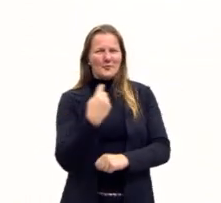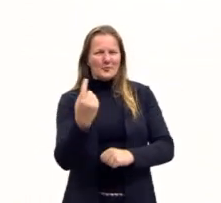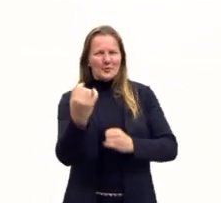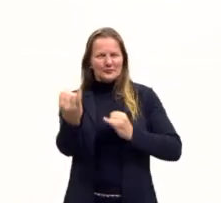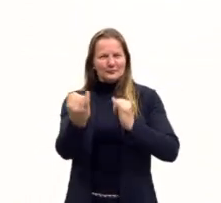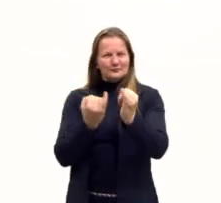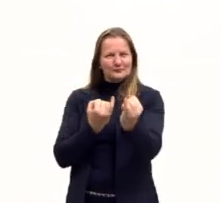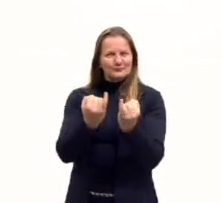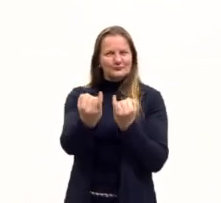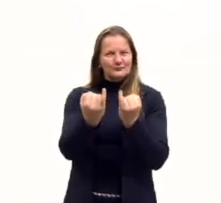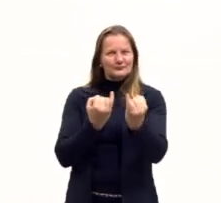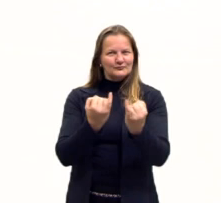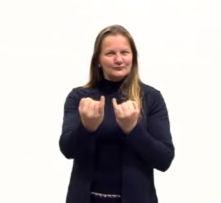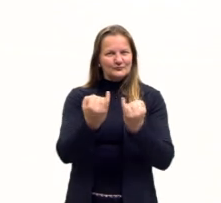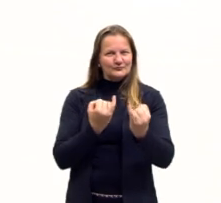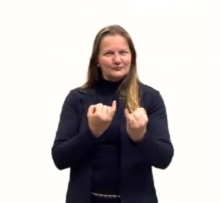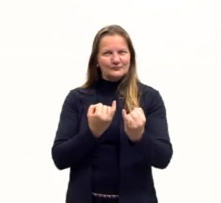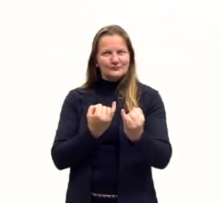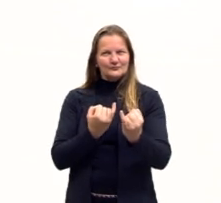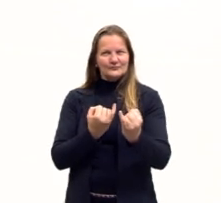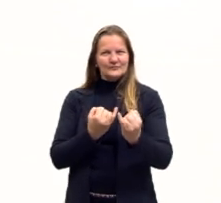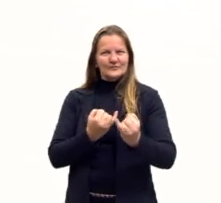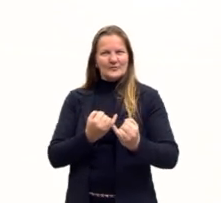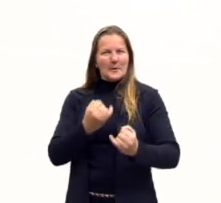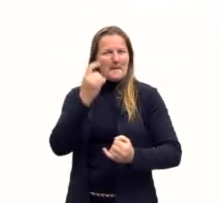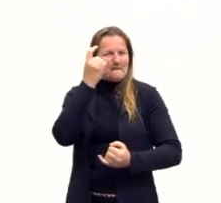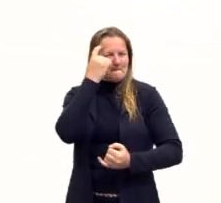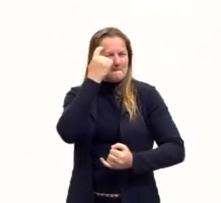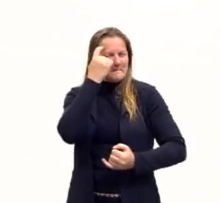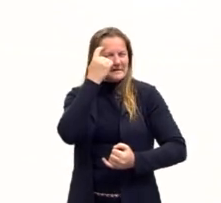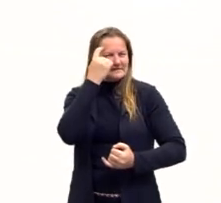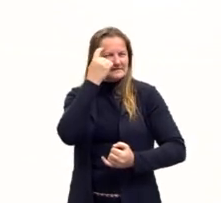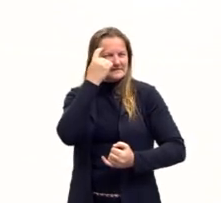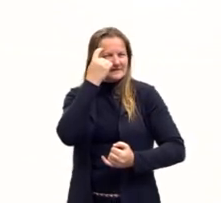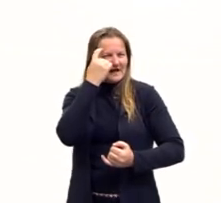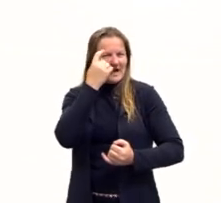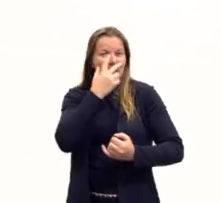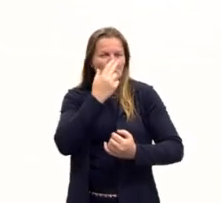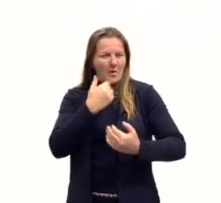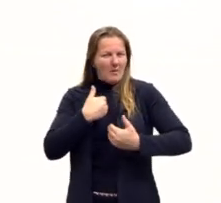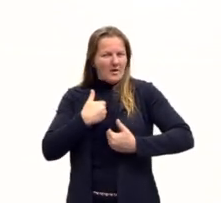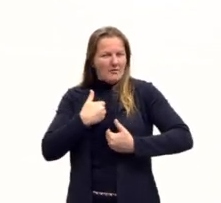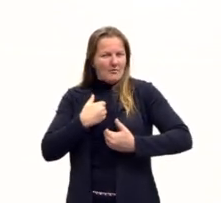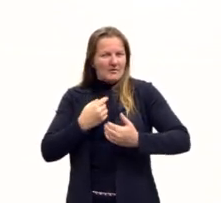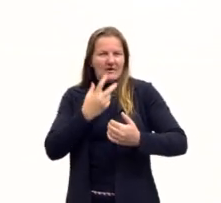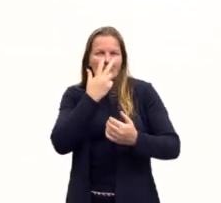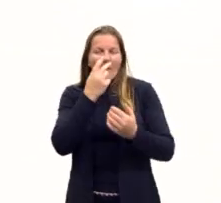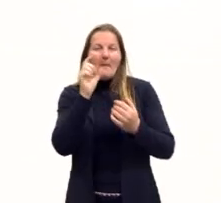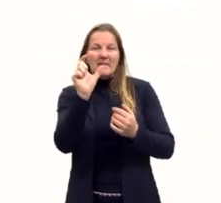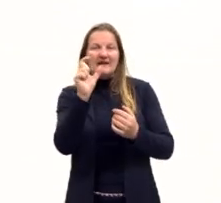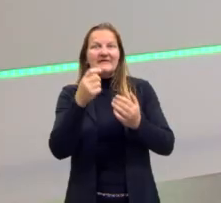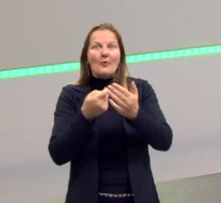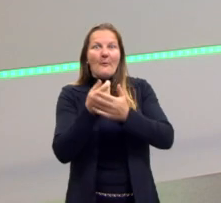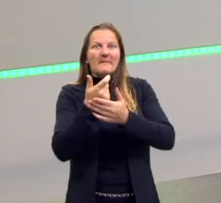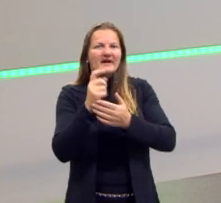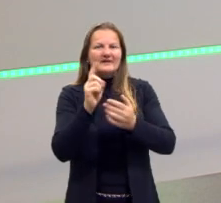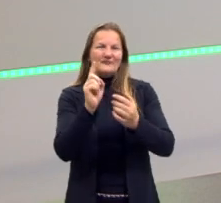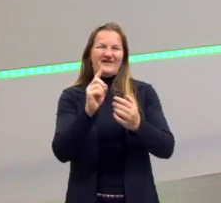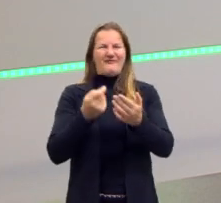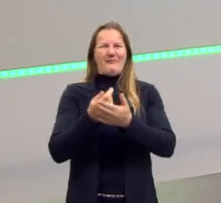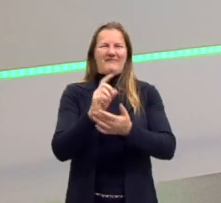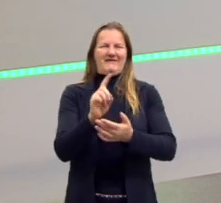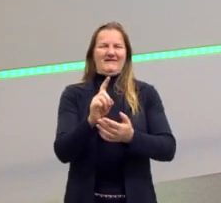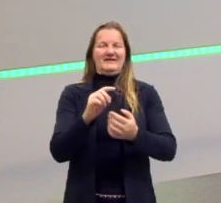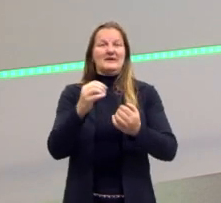interlocutor comprar a nossa ideia na é possível convencer outra